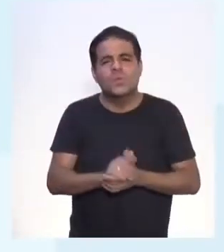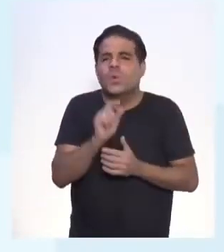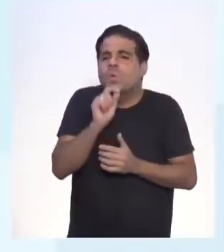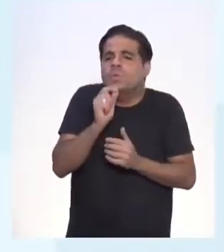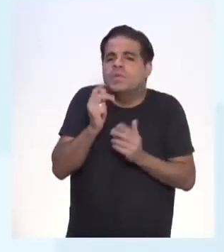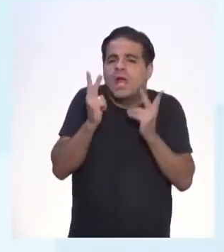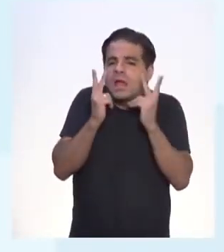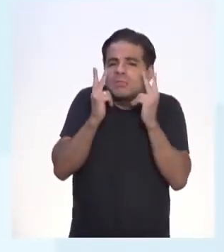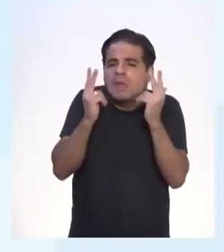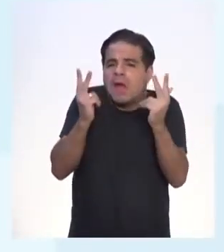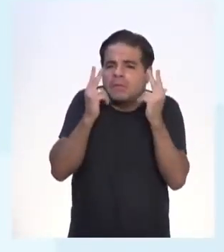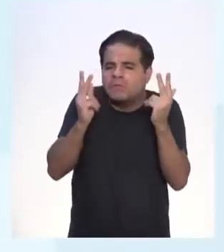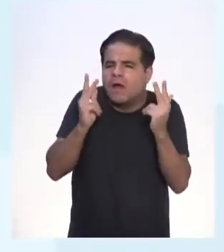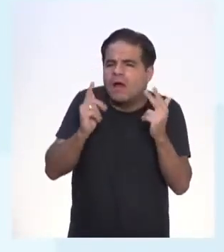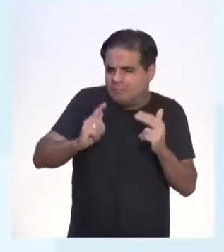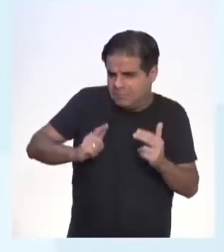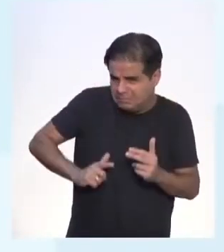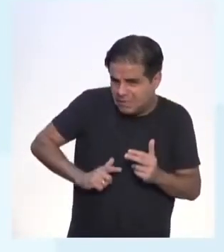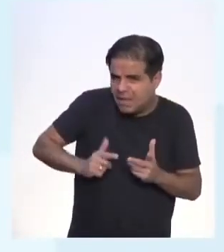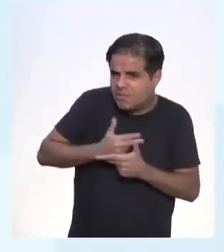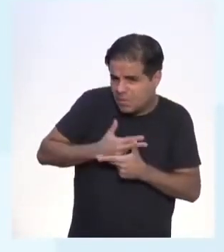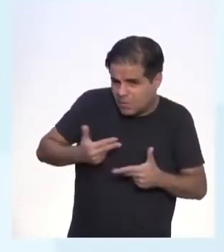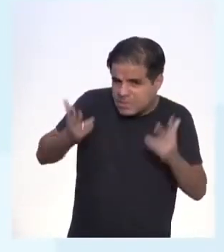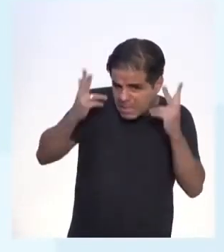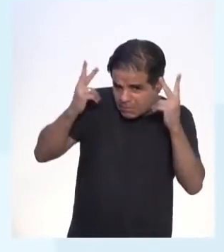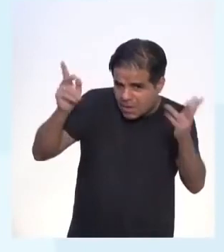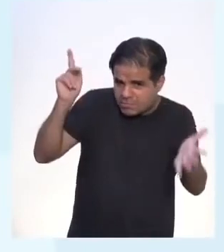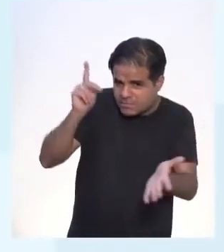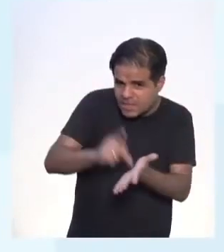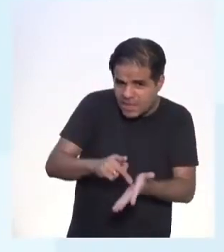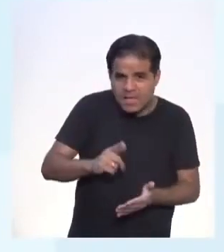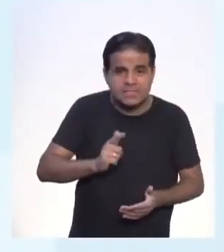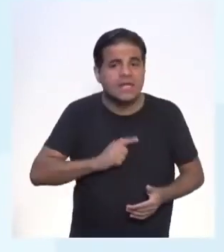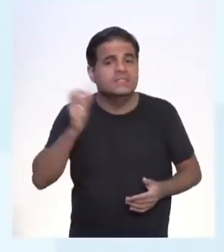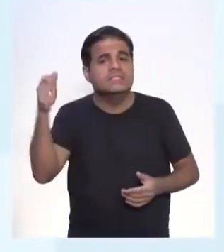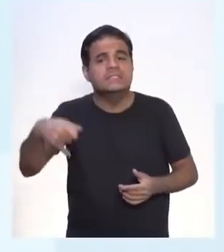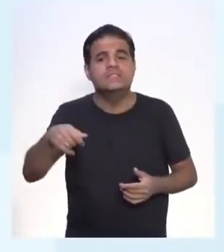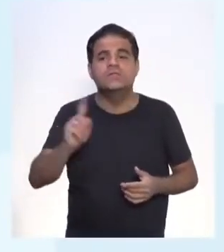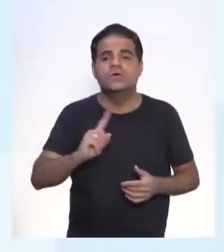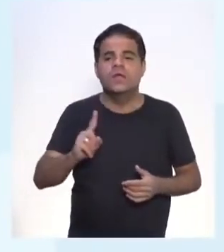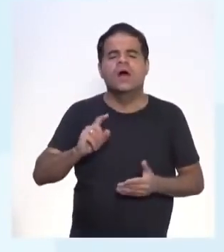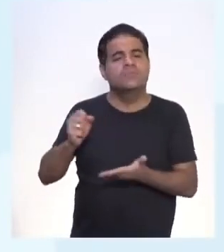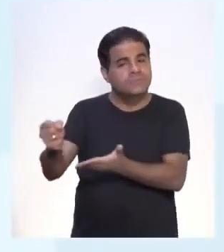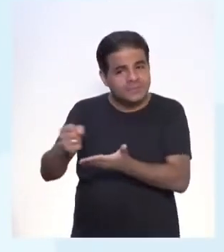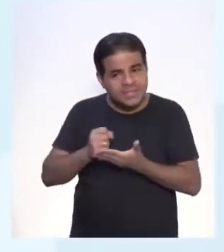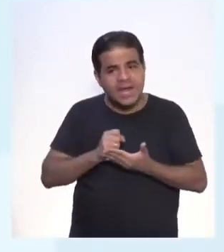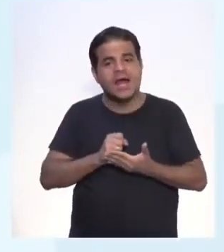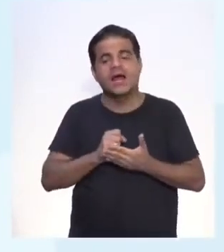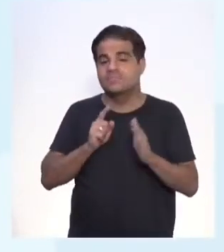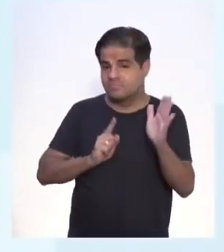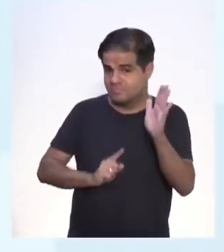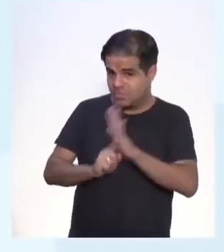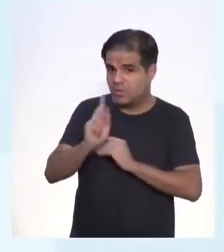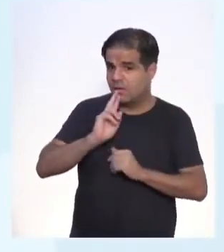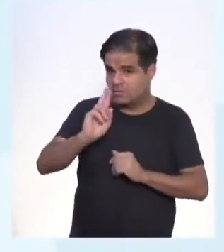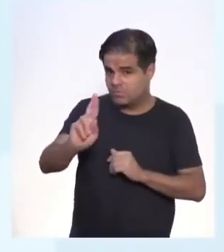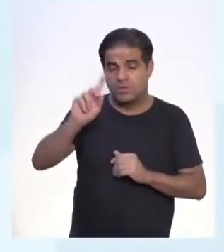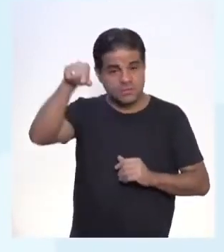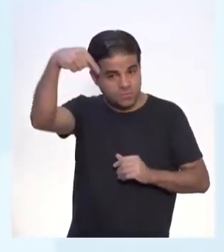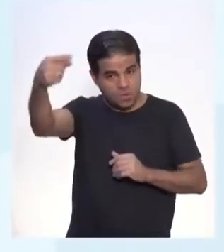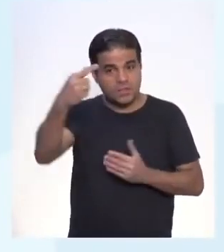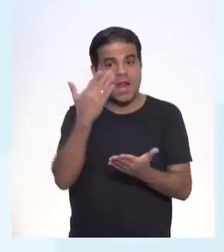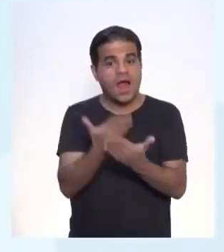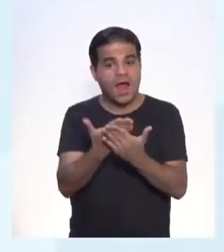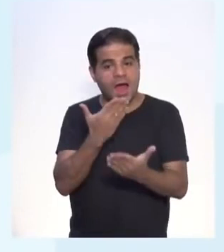natural. Né? Será que existe realmente algo que possa ser natural? Né? Vocês podem trazer essa pergunta aí para a próxima aula, as respostas de